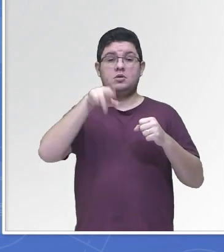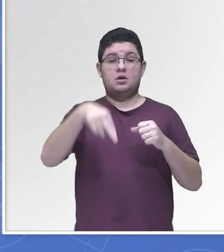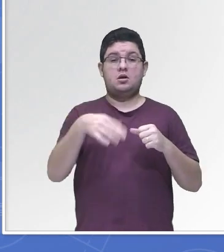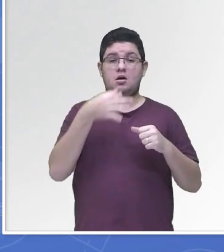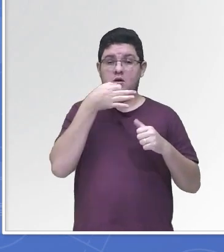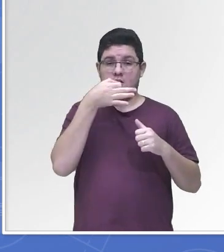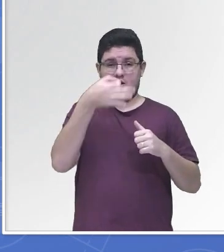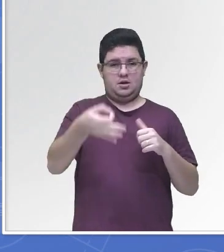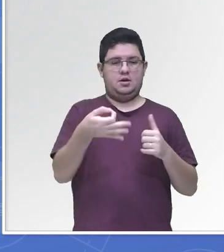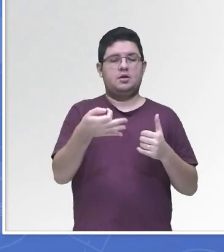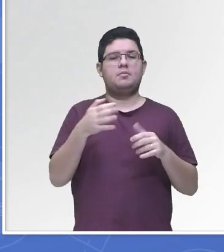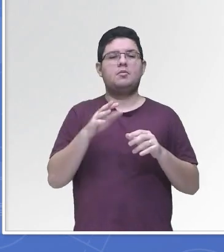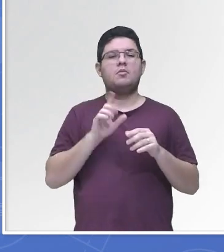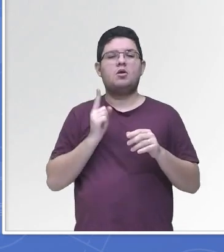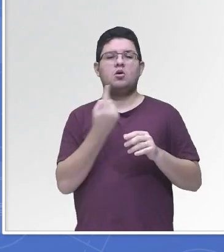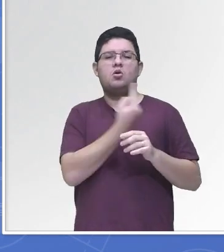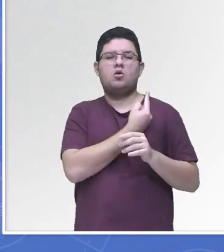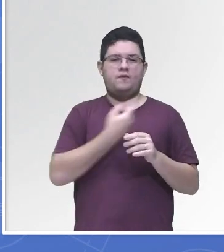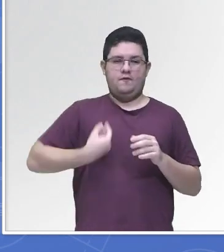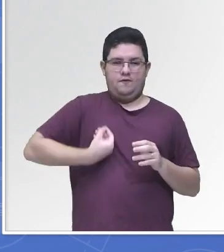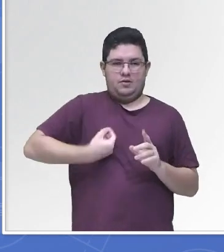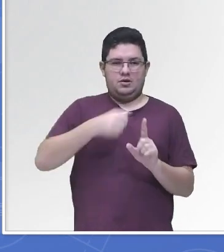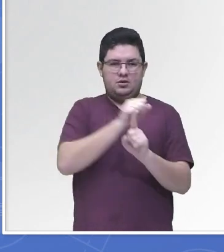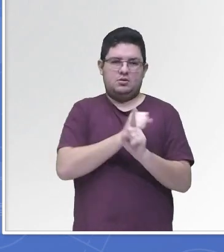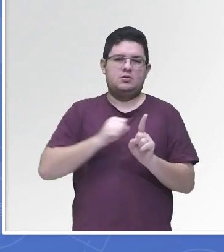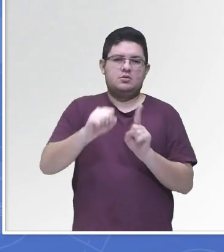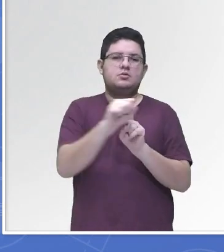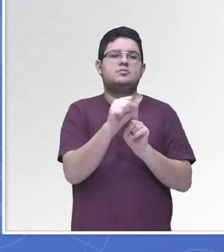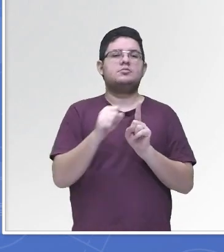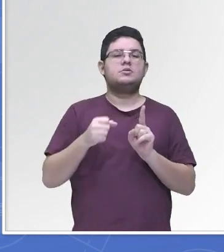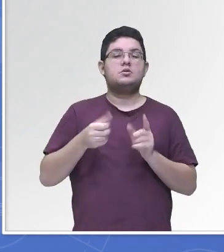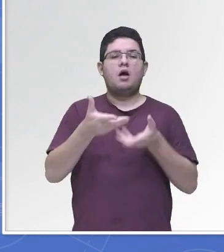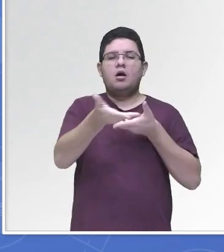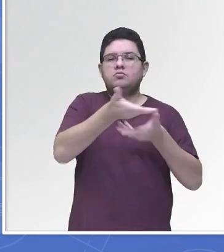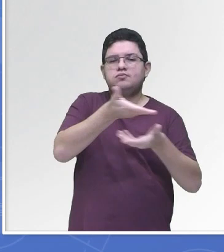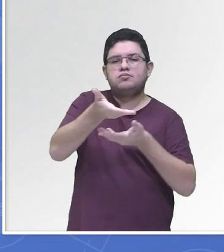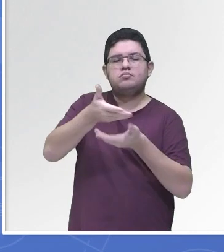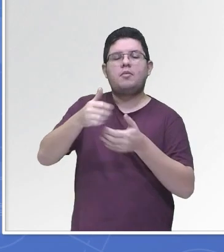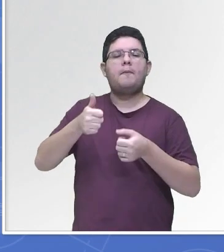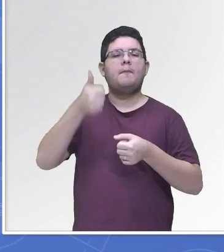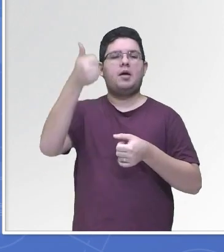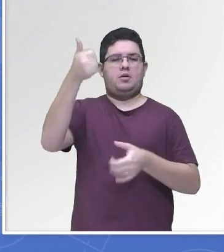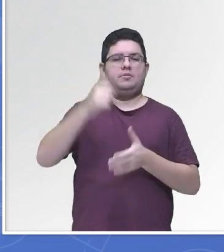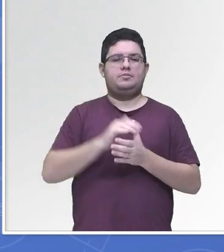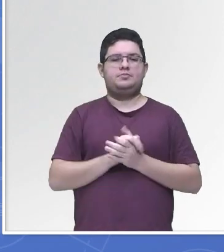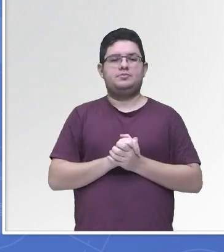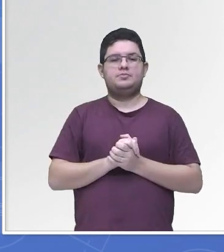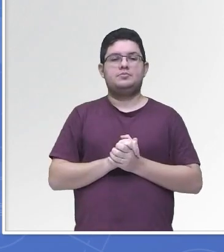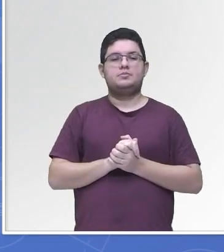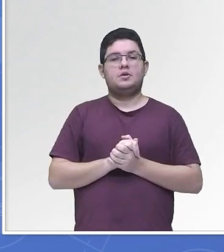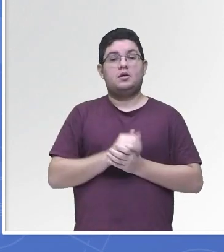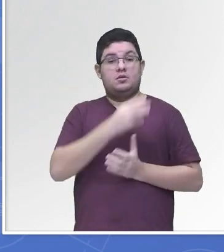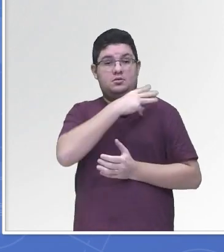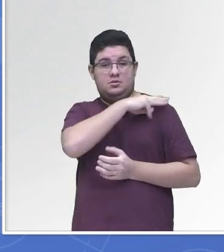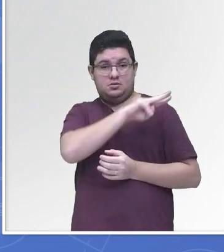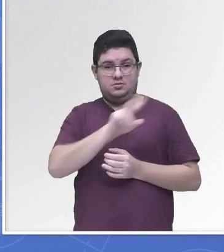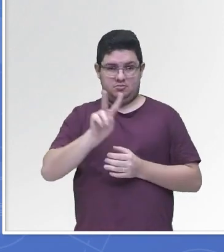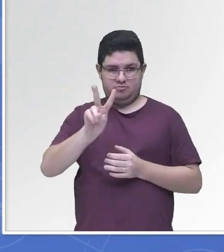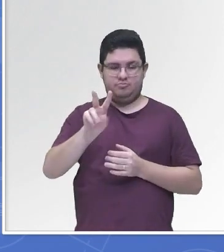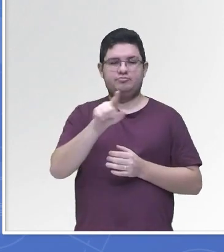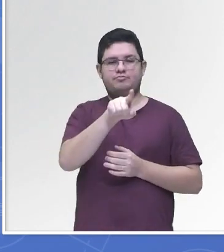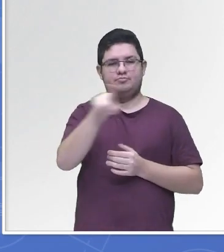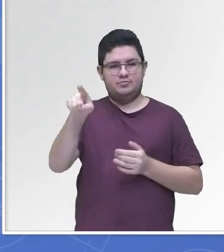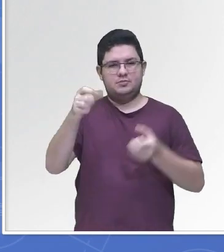atuarmos de maneira muito melhor dentro dessa sociedade. Tá claro isso daí? Segunda série, como foi dito então, a